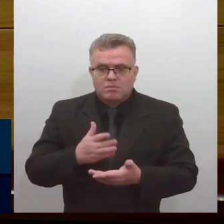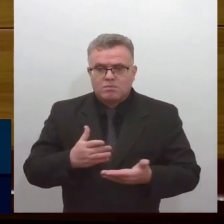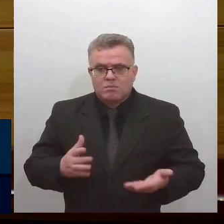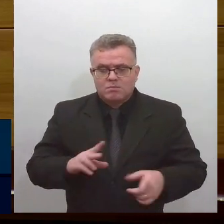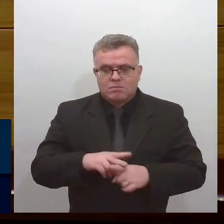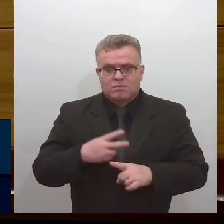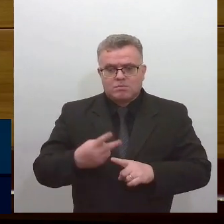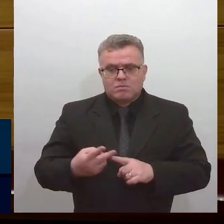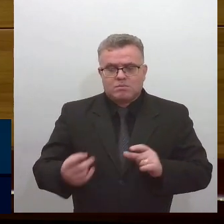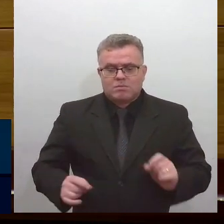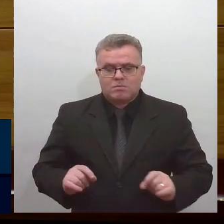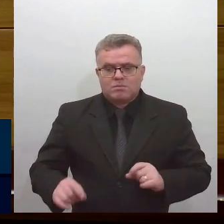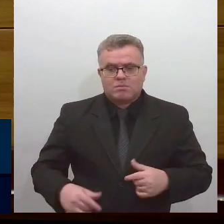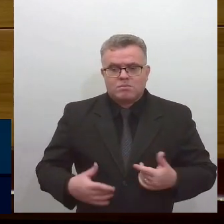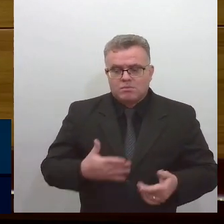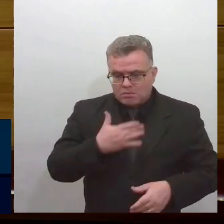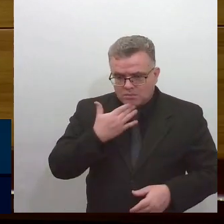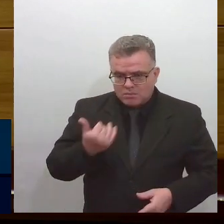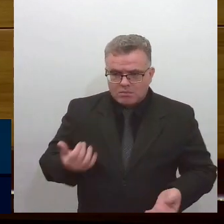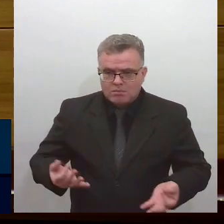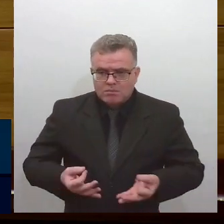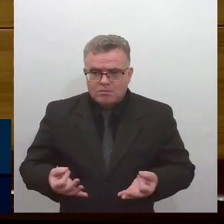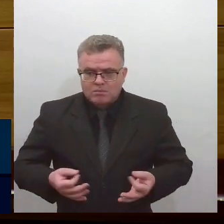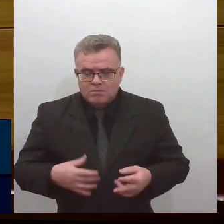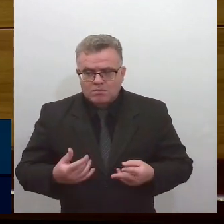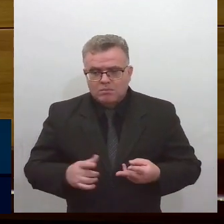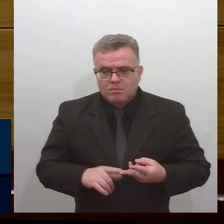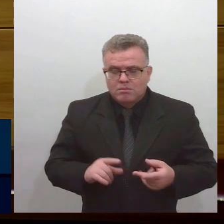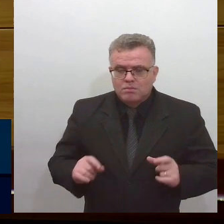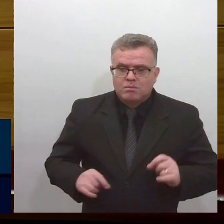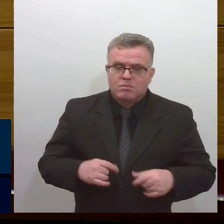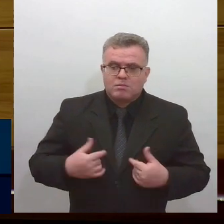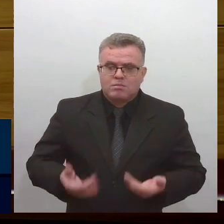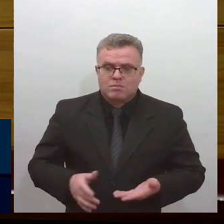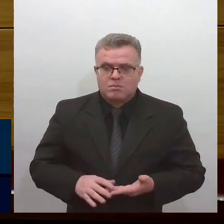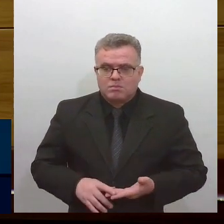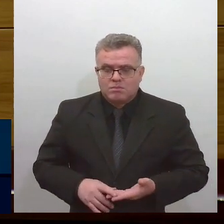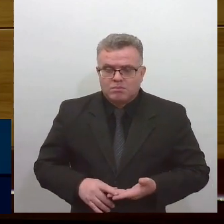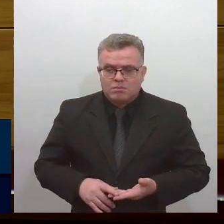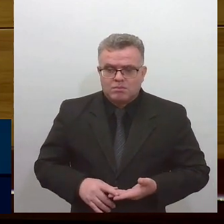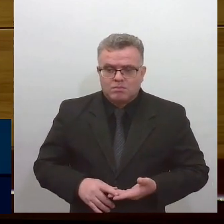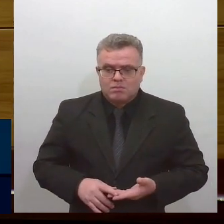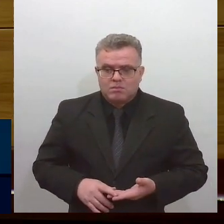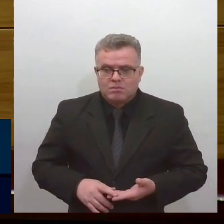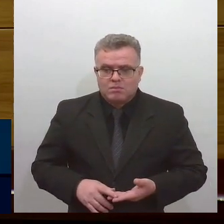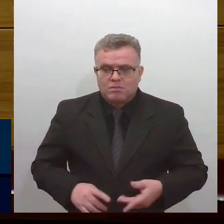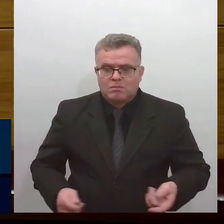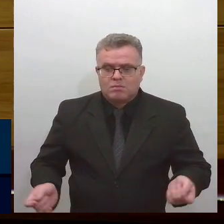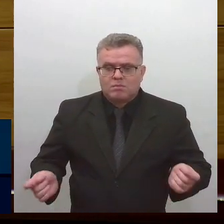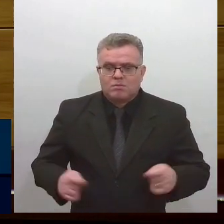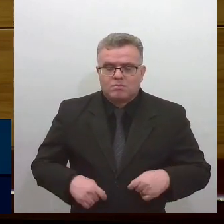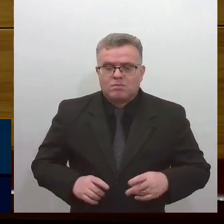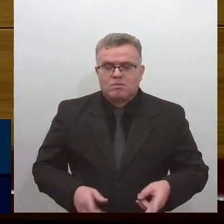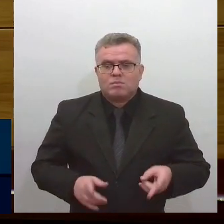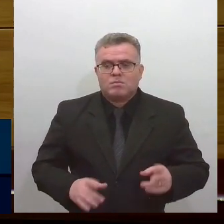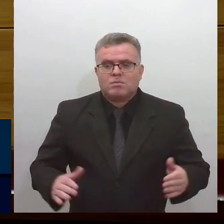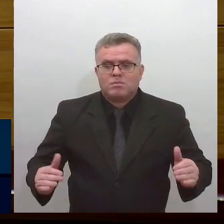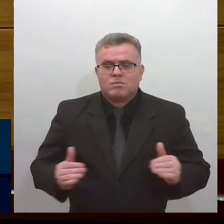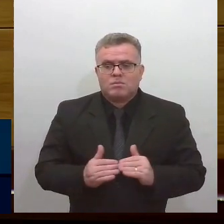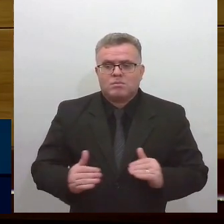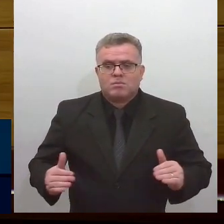agora melhoria de traçado e eh eh com incorporação de de acostamentos isso aí já tá planejado pra